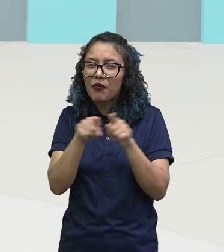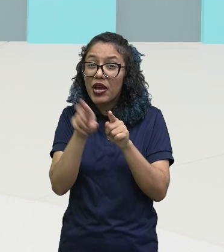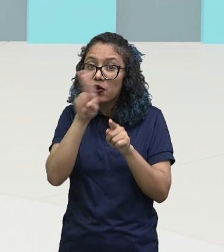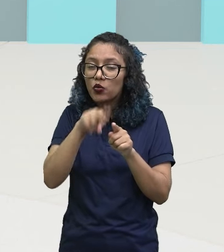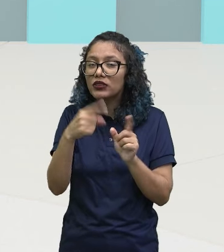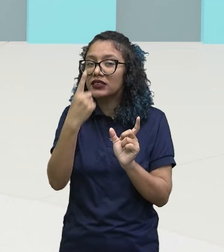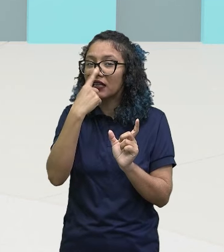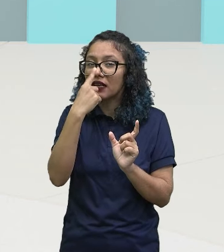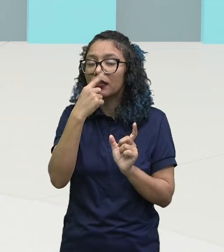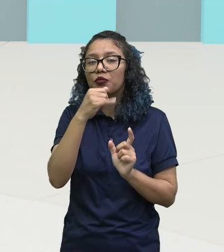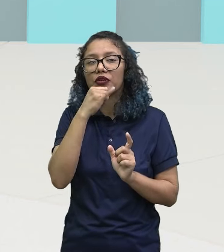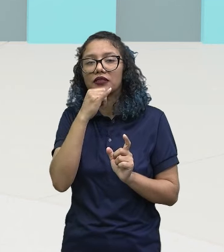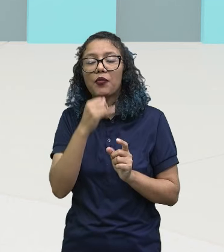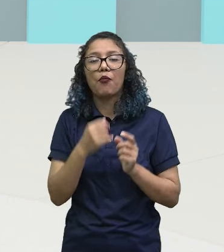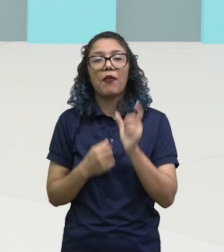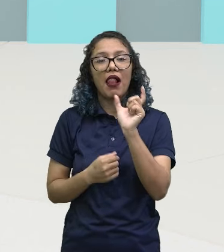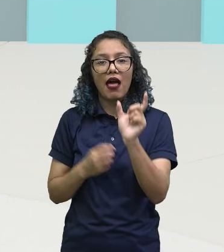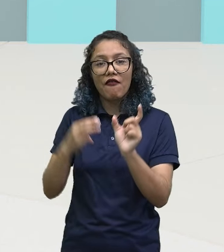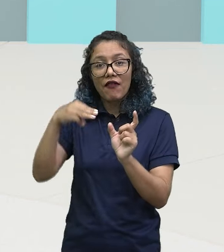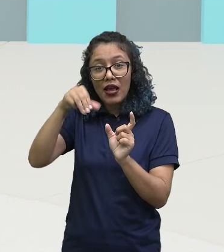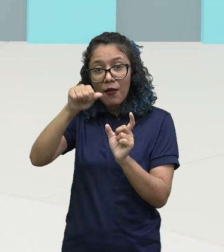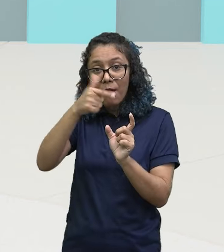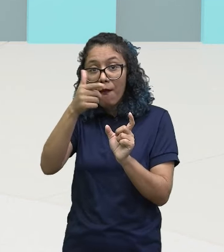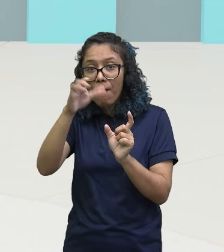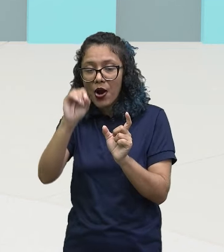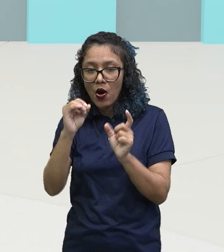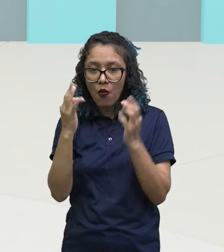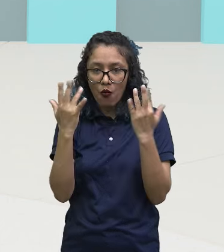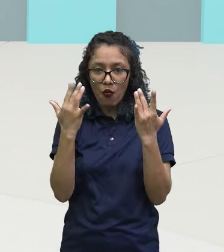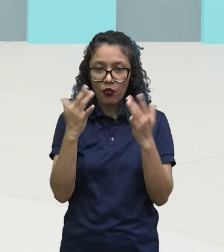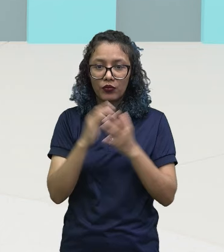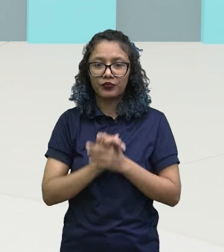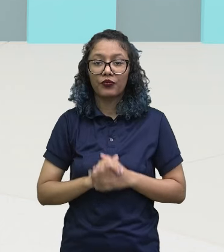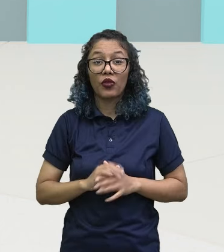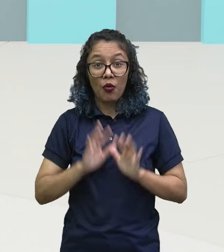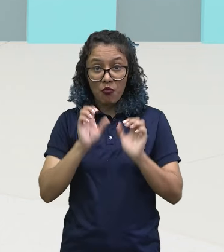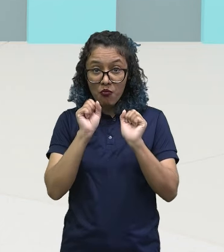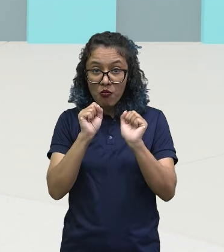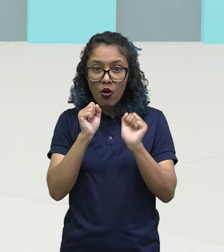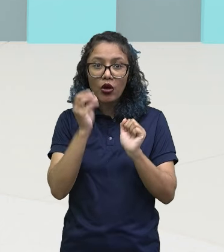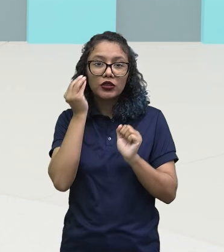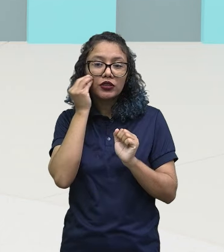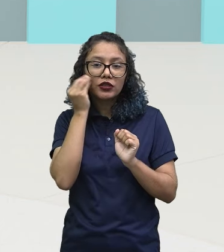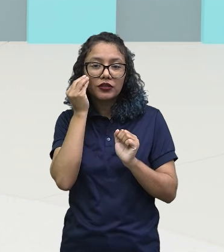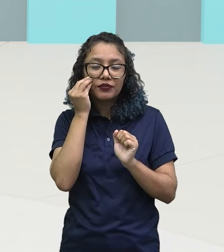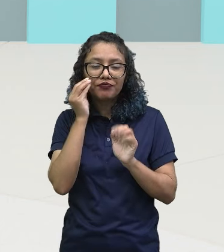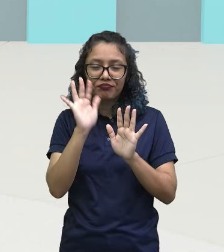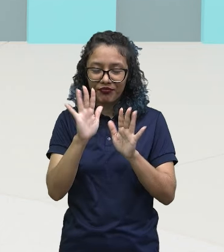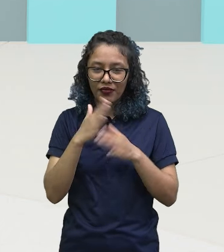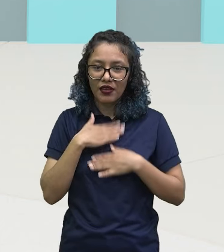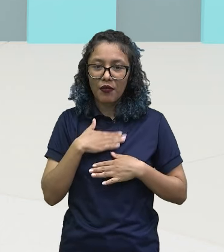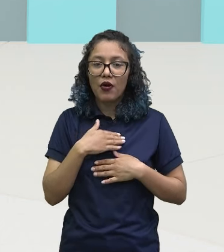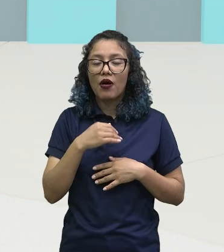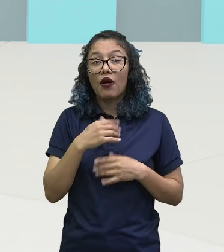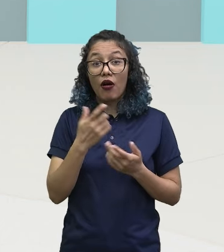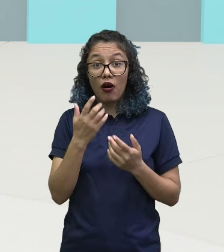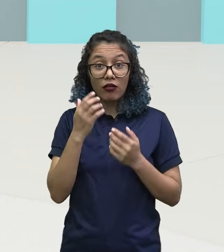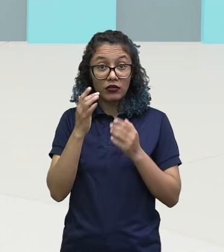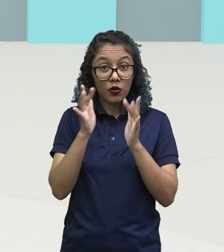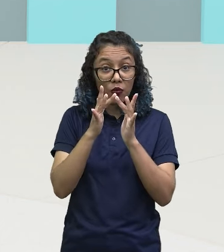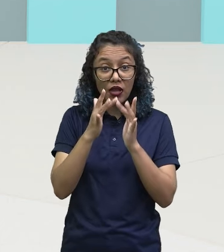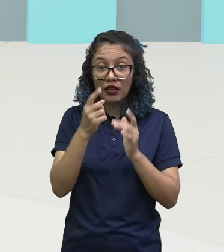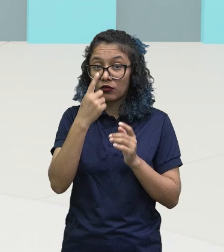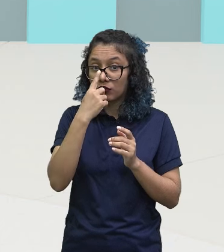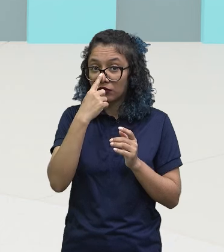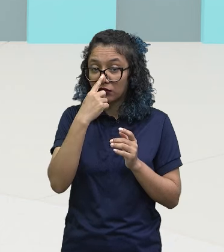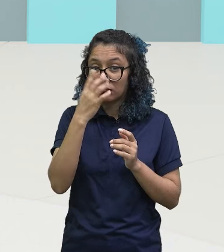por exemplo, mão, pode fazer o teste aí. Se você tocar aqui no seu nariz, calma, que eu não vou tirar a meleca, é só para colocar aqui. Você vai